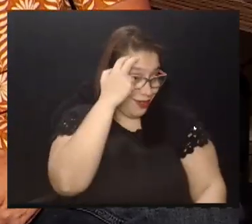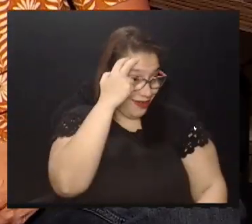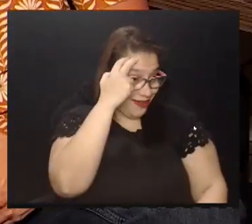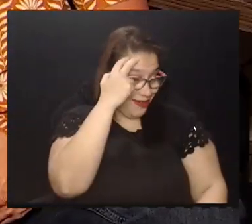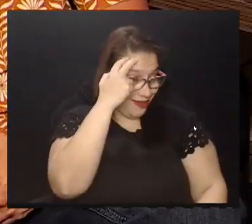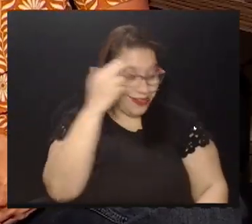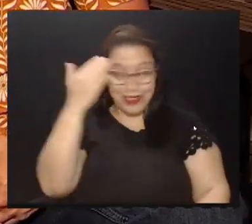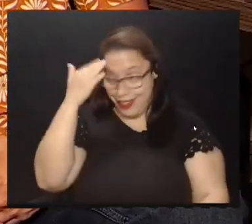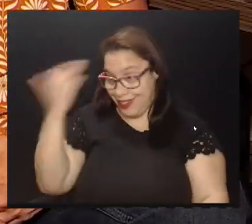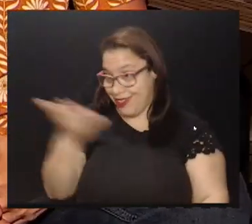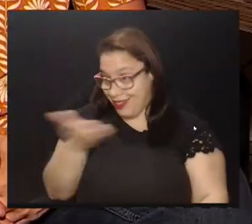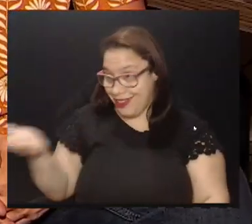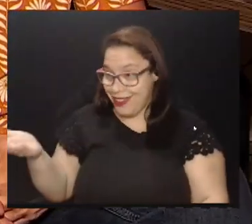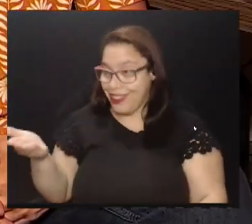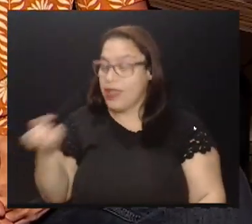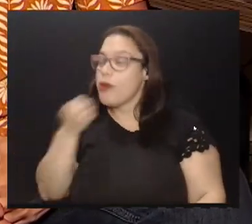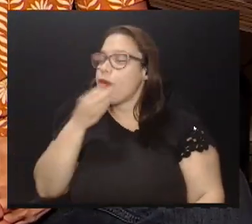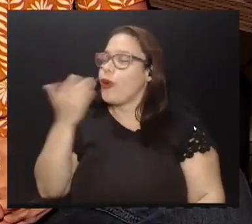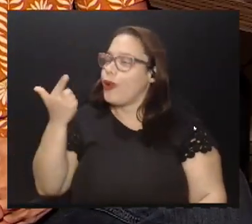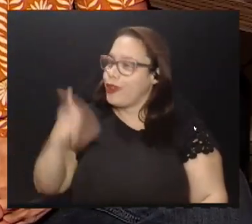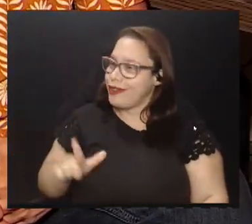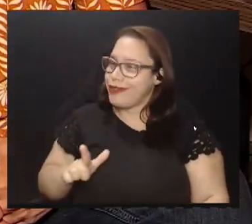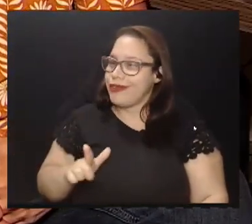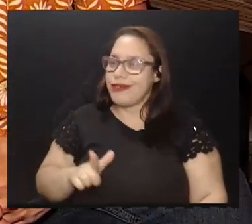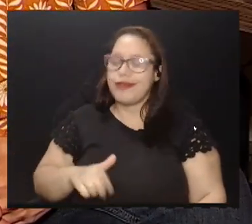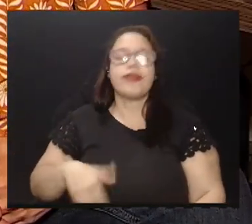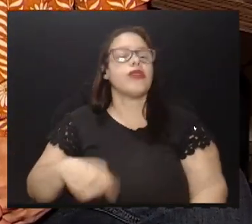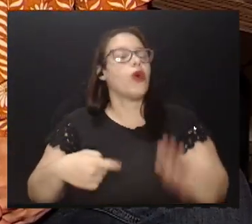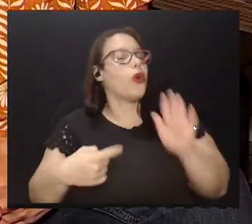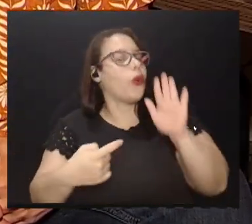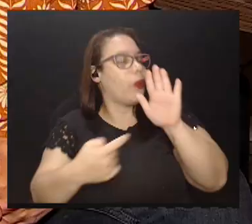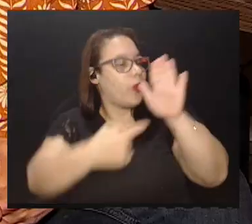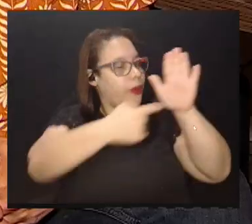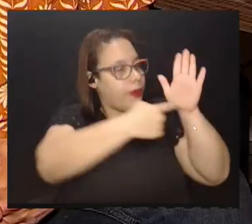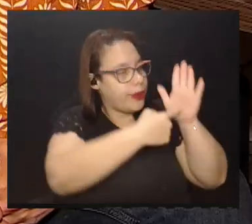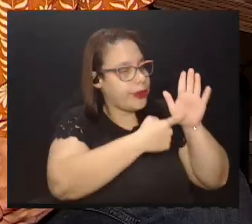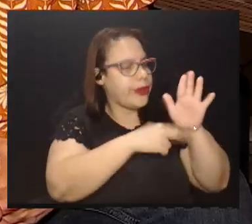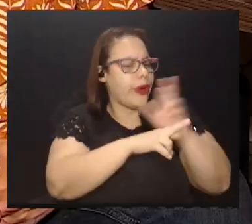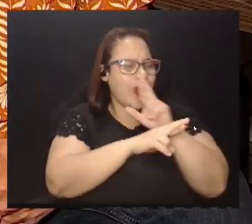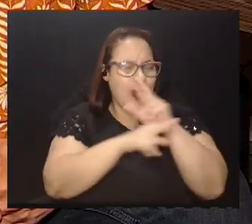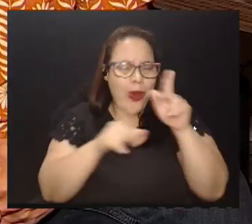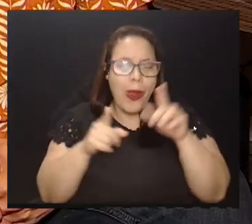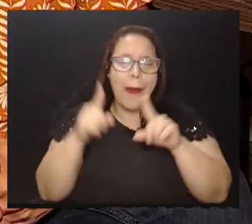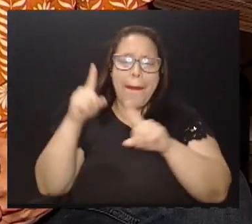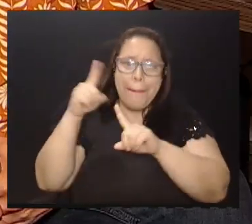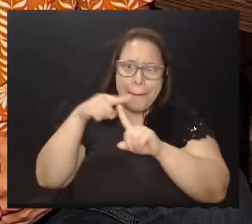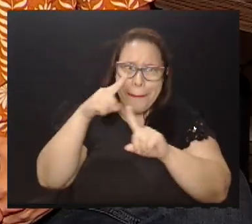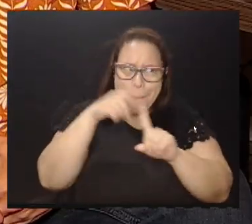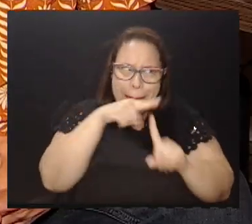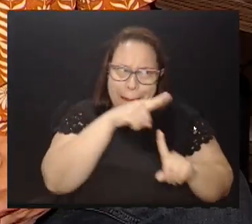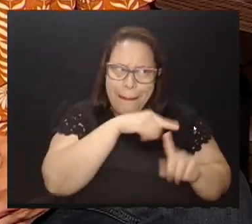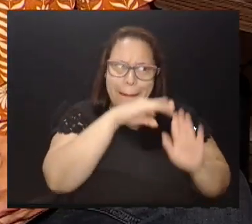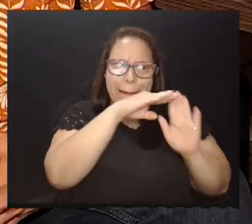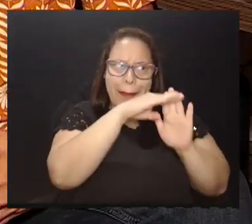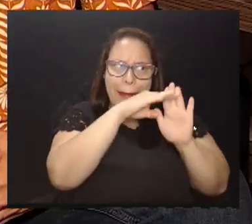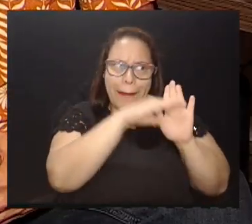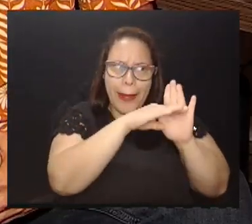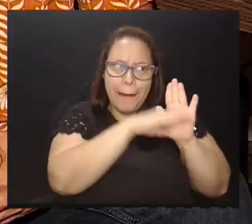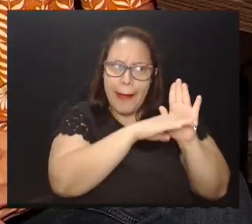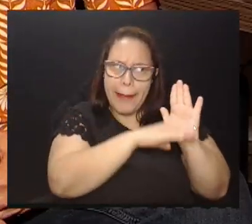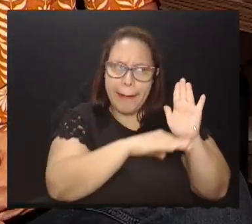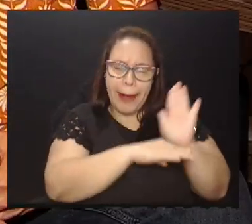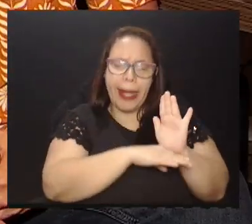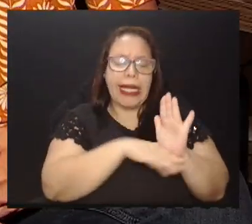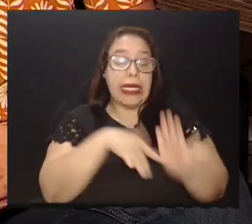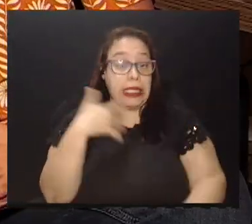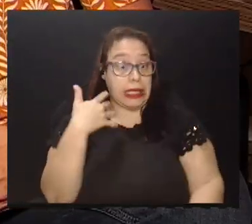aqui. Bom, vamos lá, a gente estava mostrando, né, várias etapas, é algo realmente que às vezes as pessoas assistem a